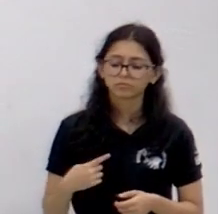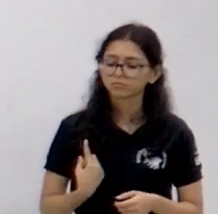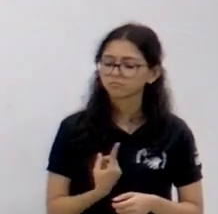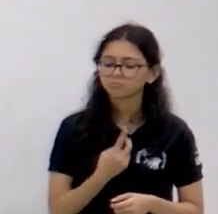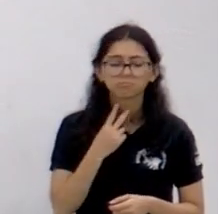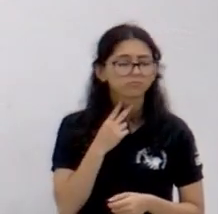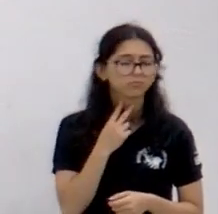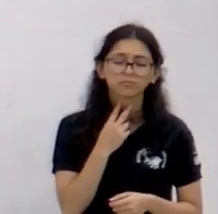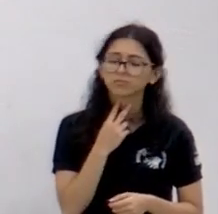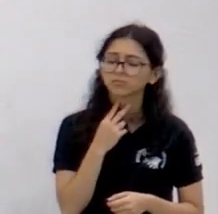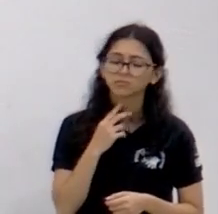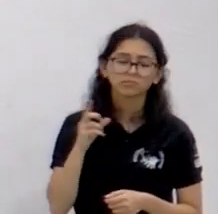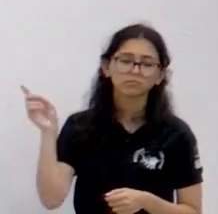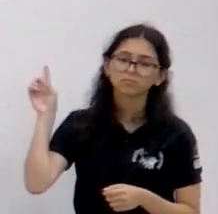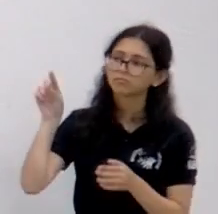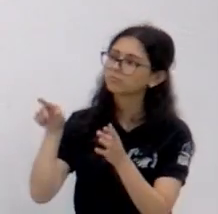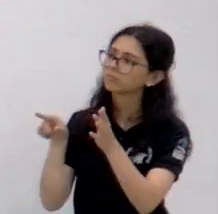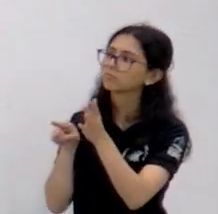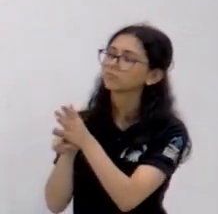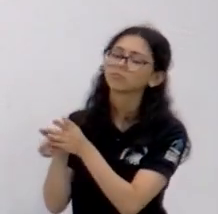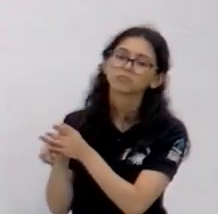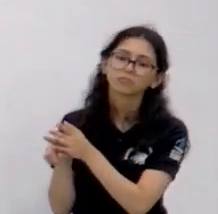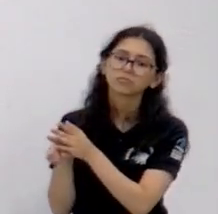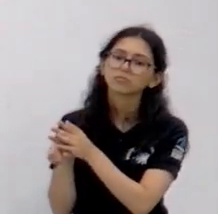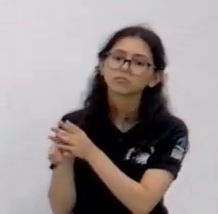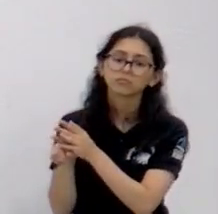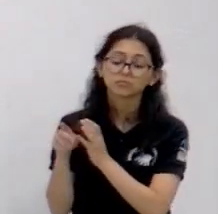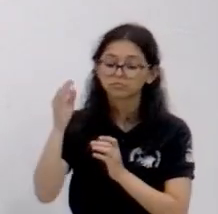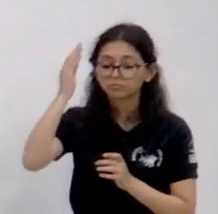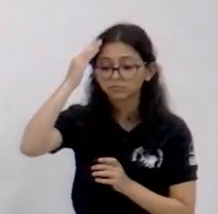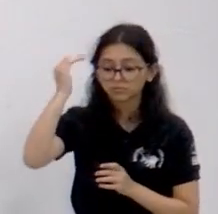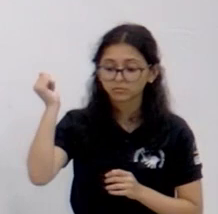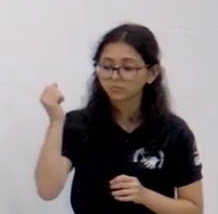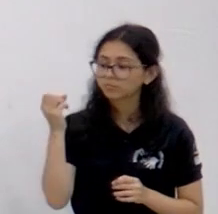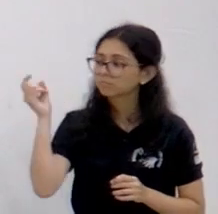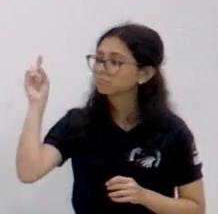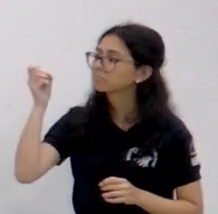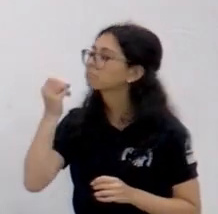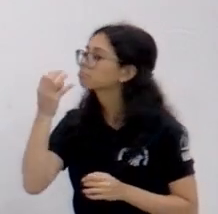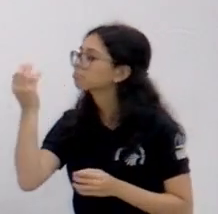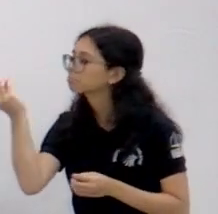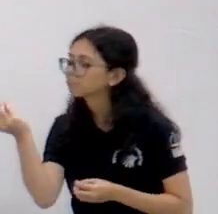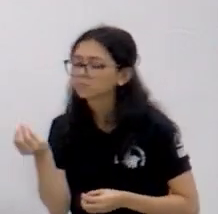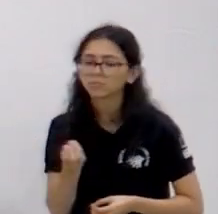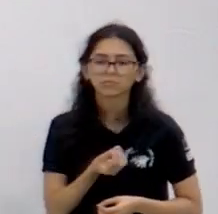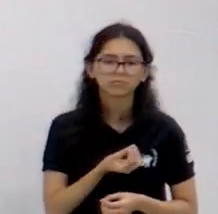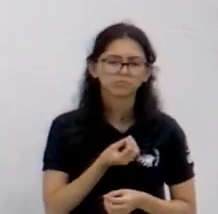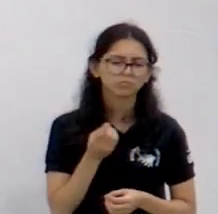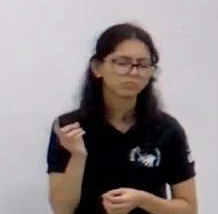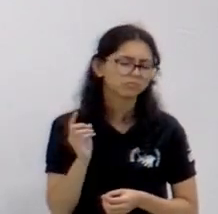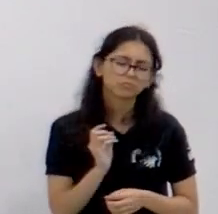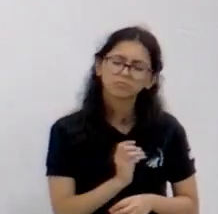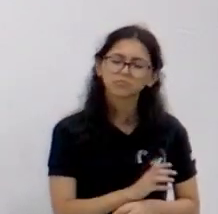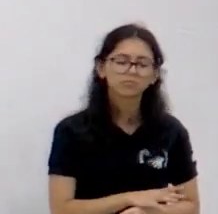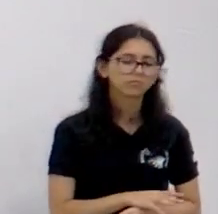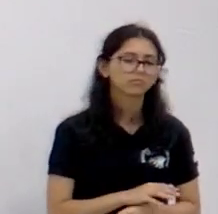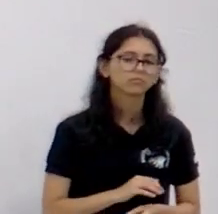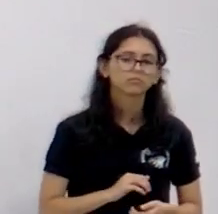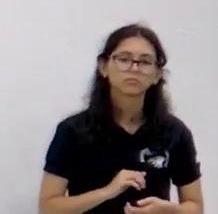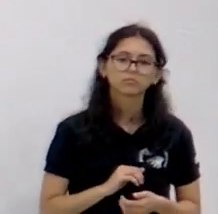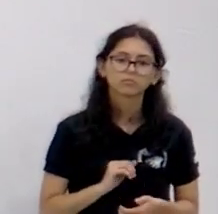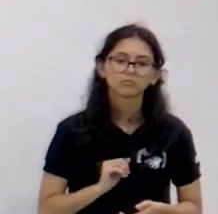mas não tem sido alcançado por essa bondade. Olha a minha volta e não encontro nenhum motivo que possa justificar que Deus é